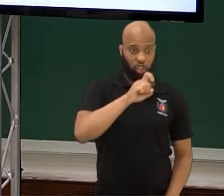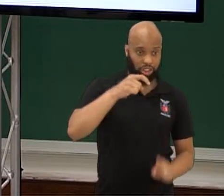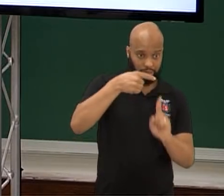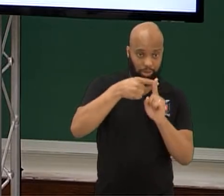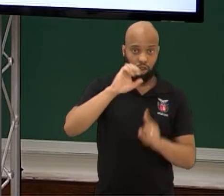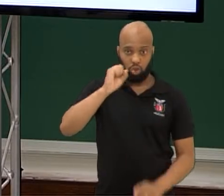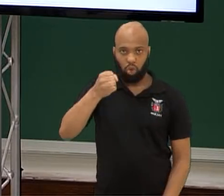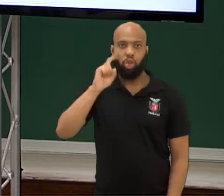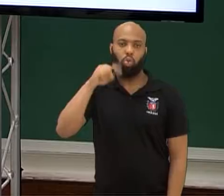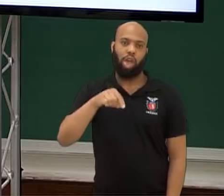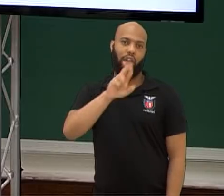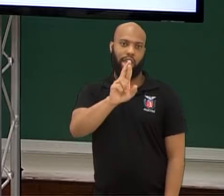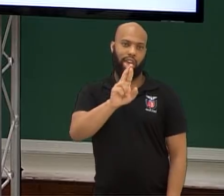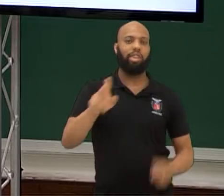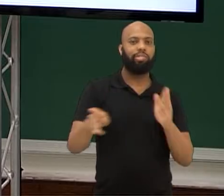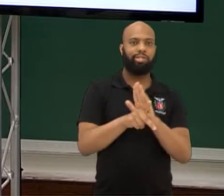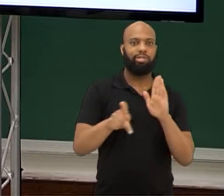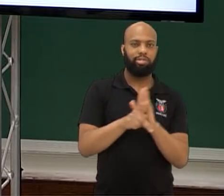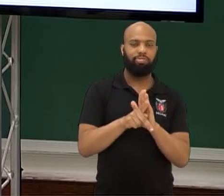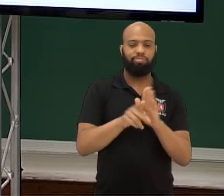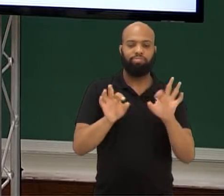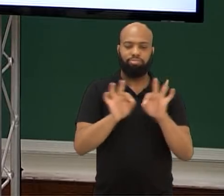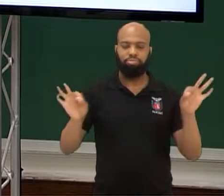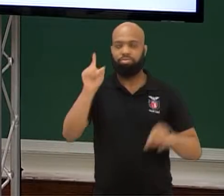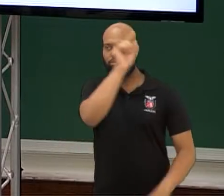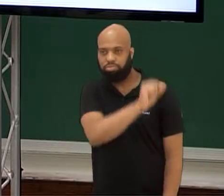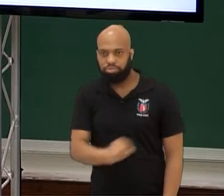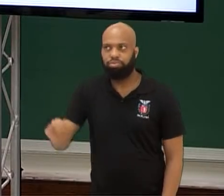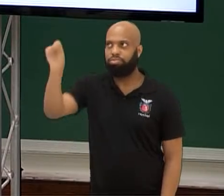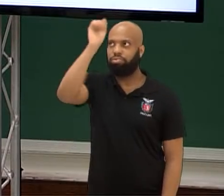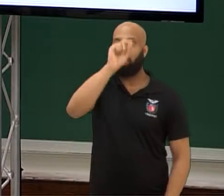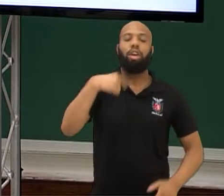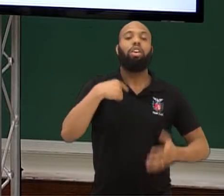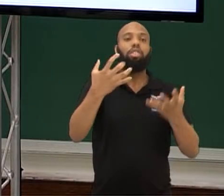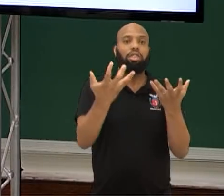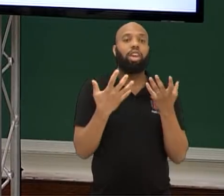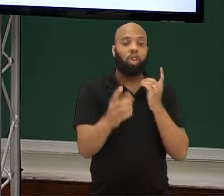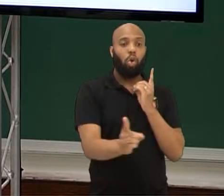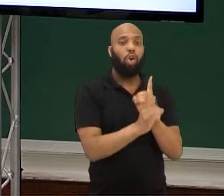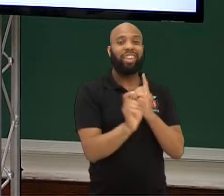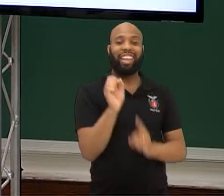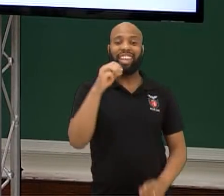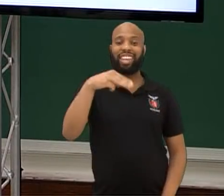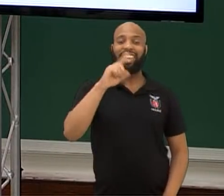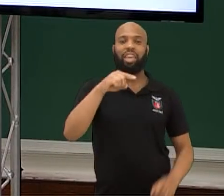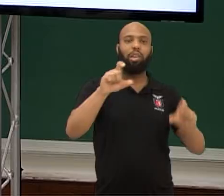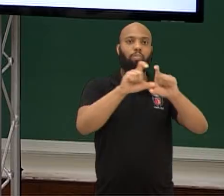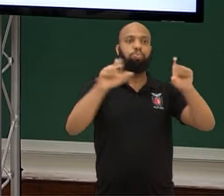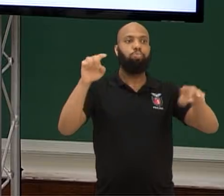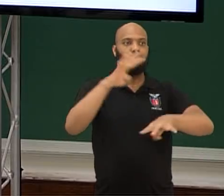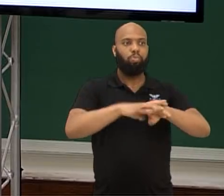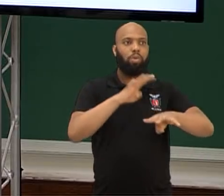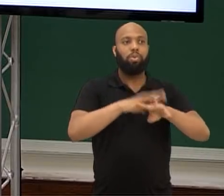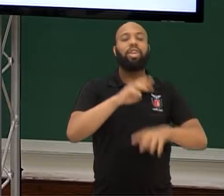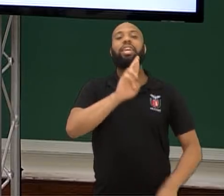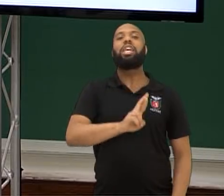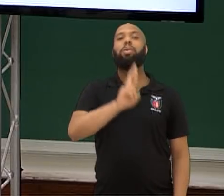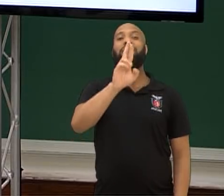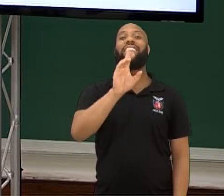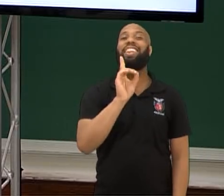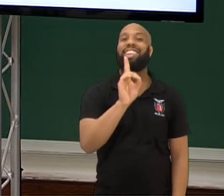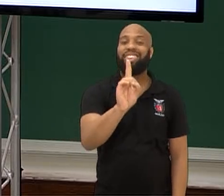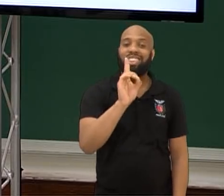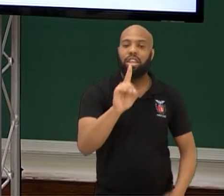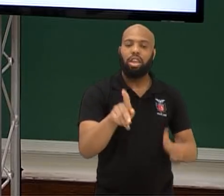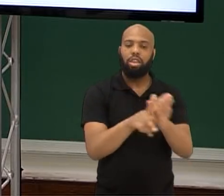o raio da nossa circunferência. Então, eu quero descobrir quem que é o